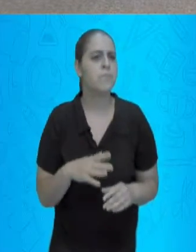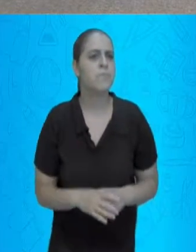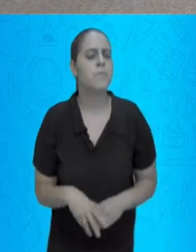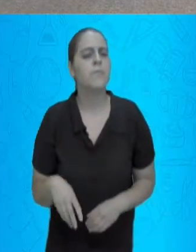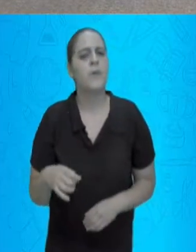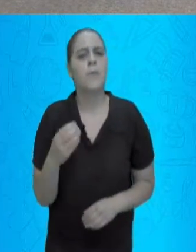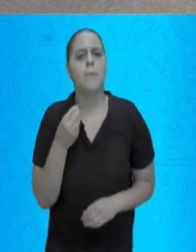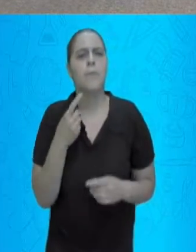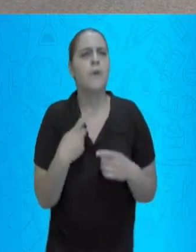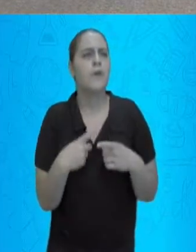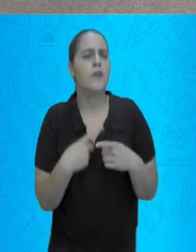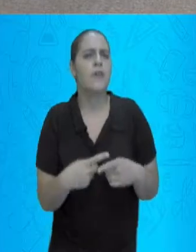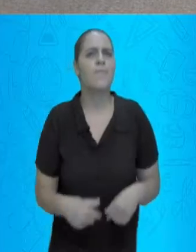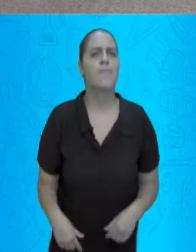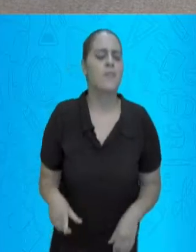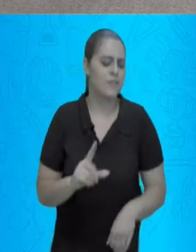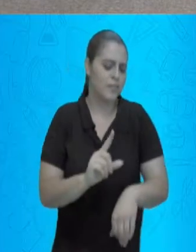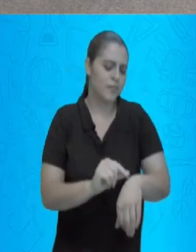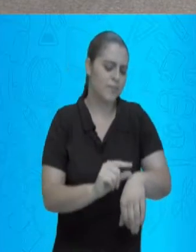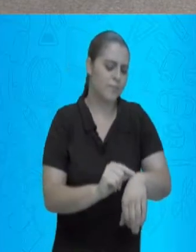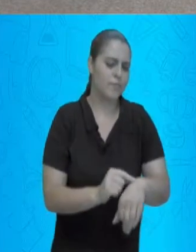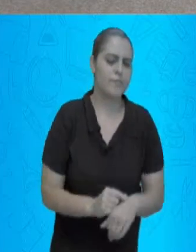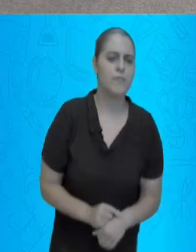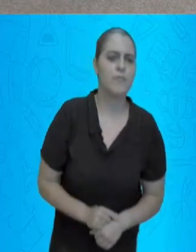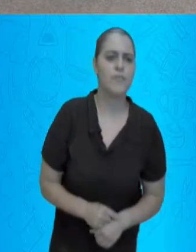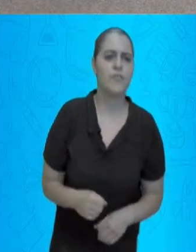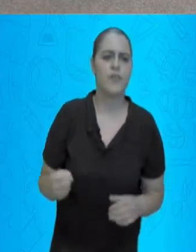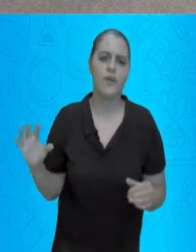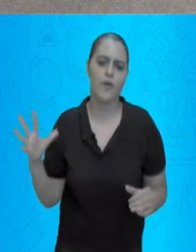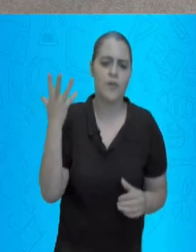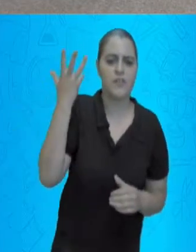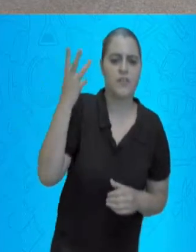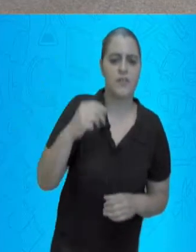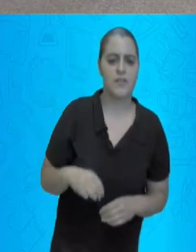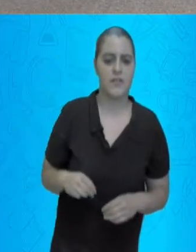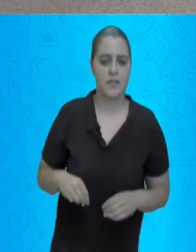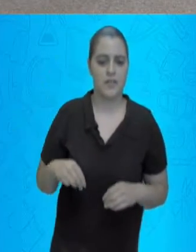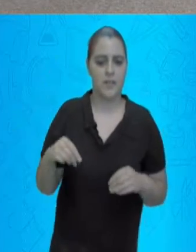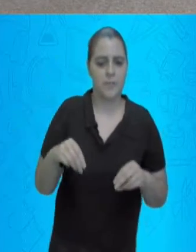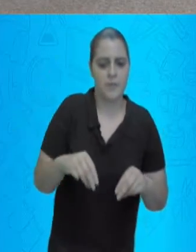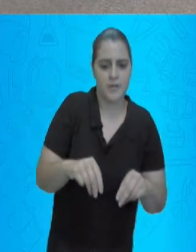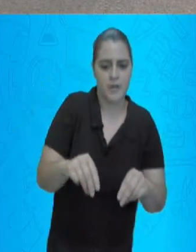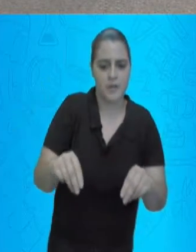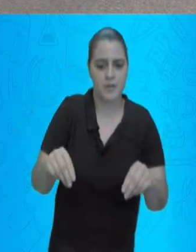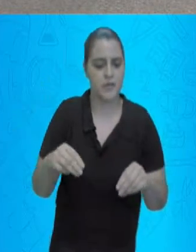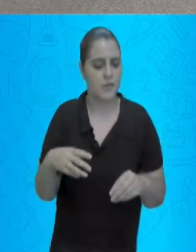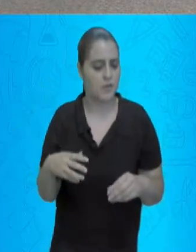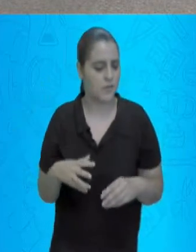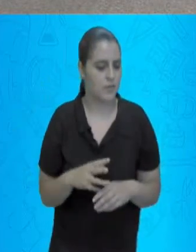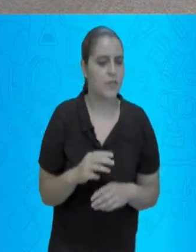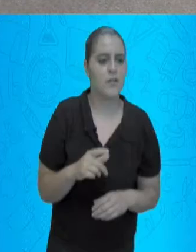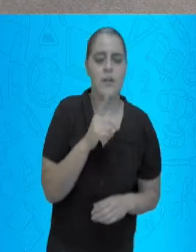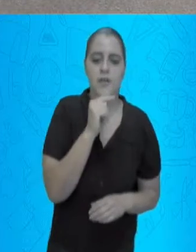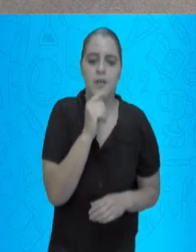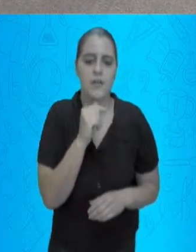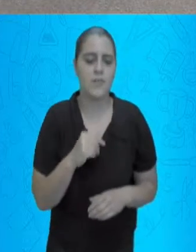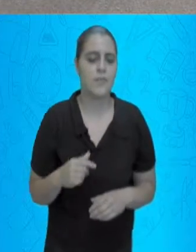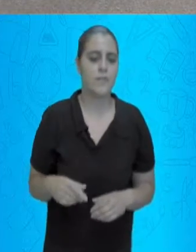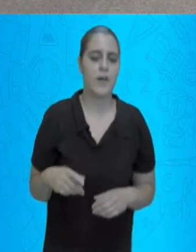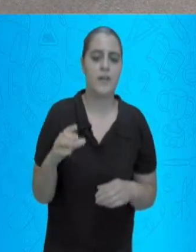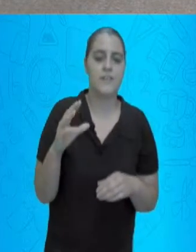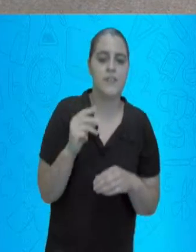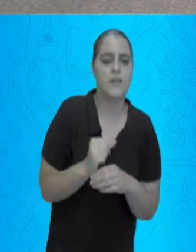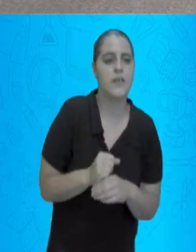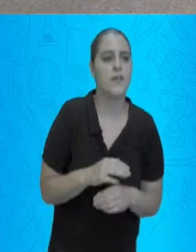porque para dar um tempo de acontecer a mineralização, a